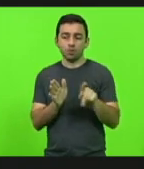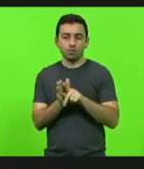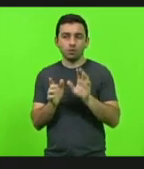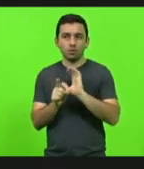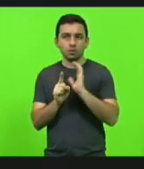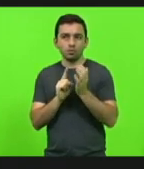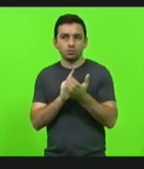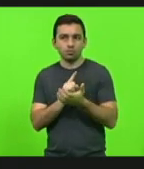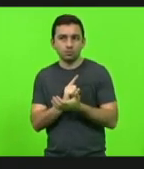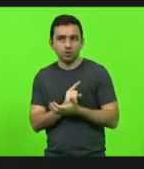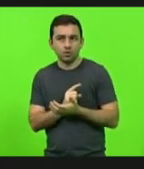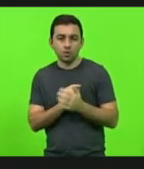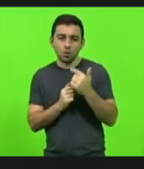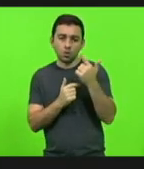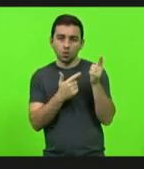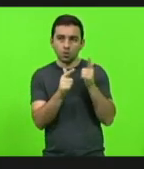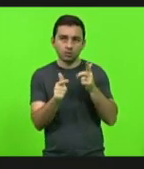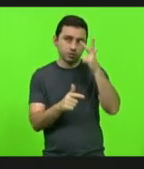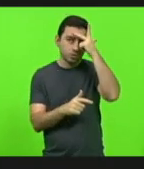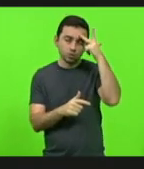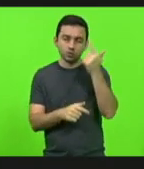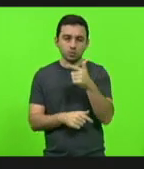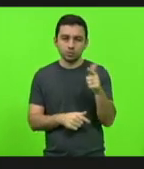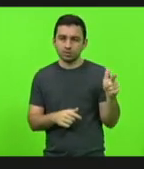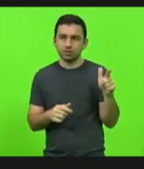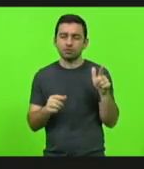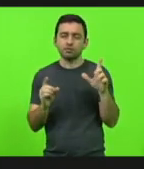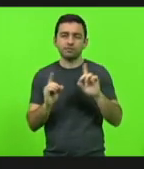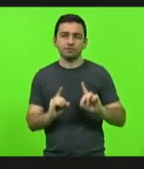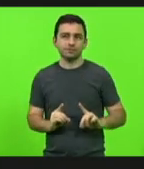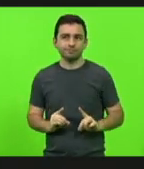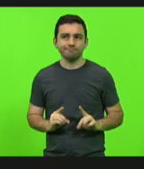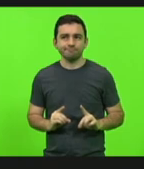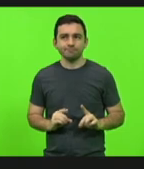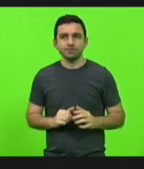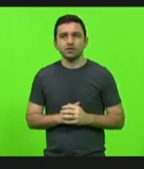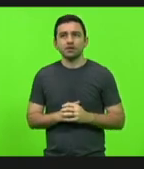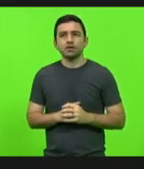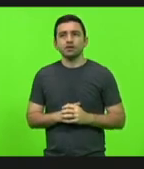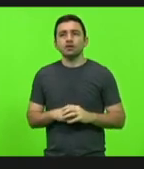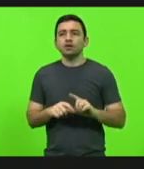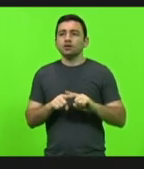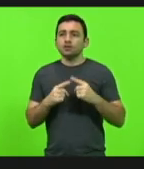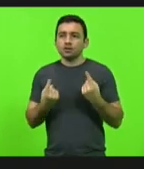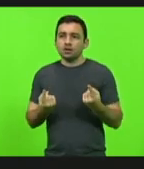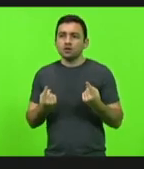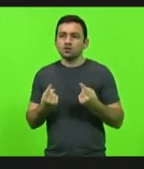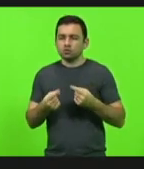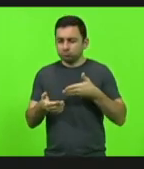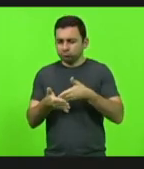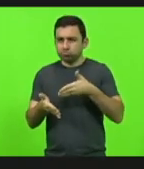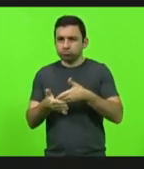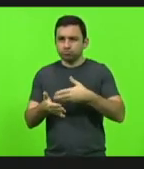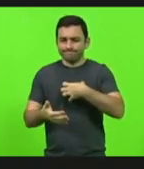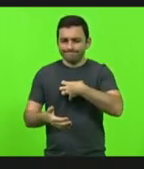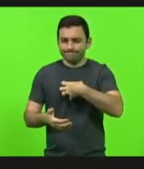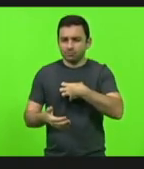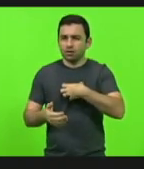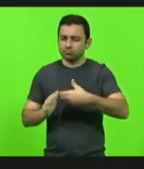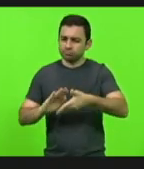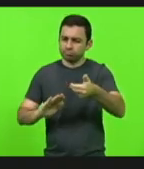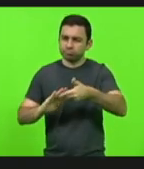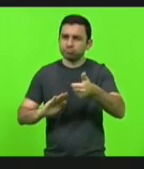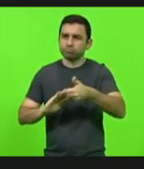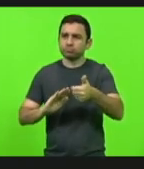com as outras pessoas que não têm uma deficiência e essa situação a essa eliminação das Barreiras atitudinais é